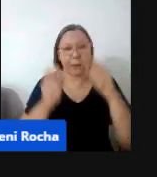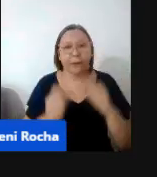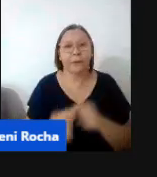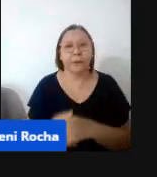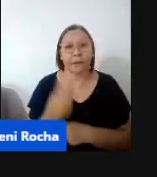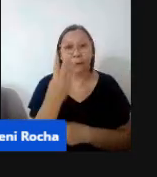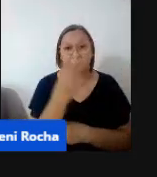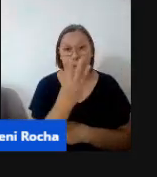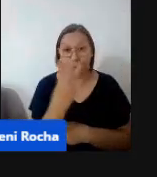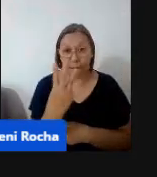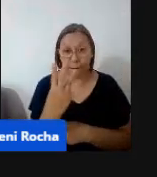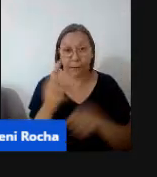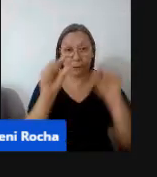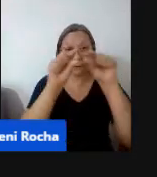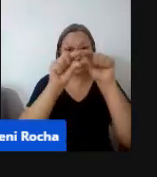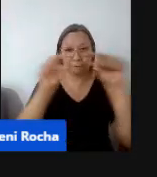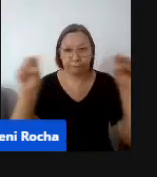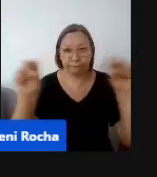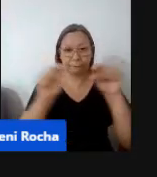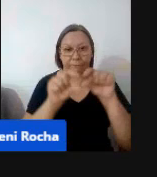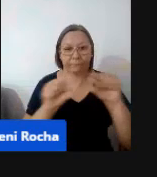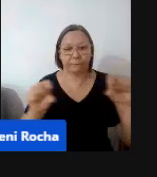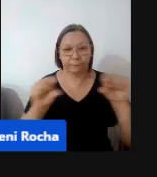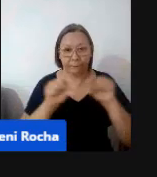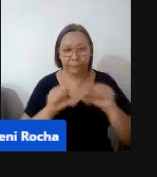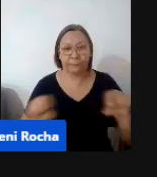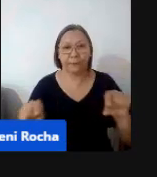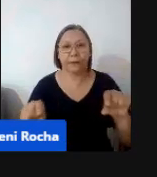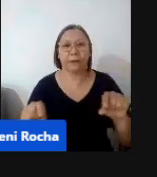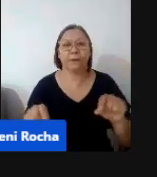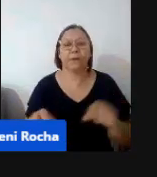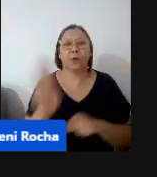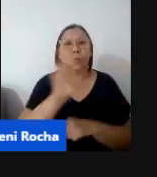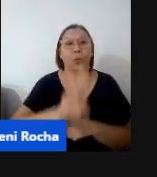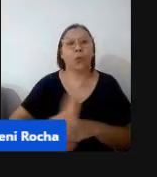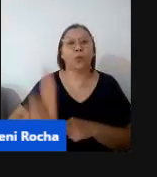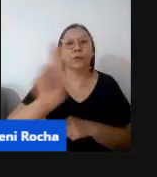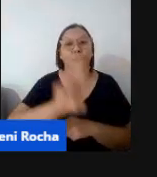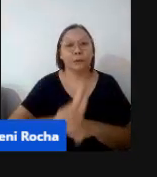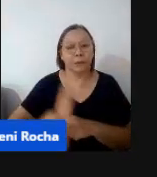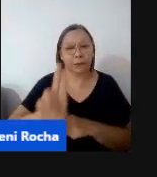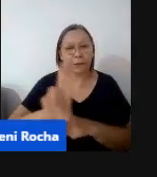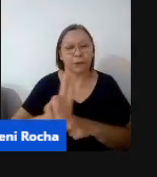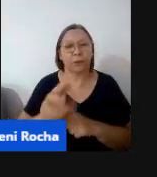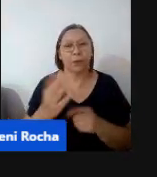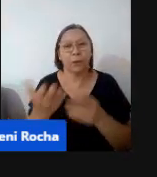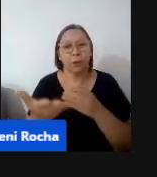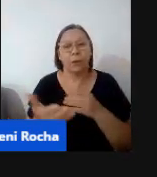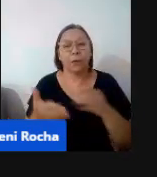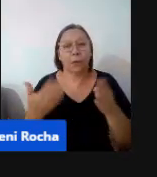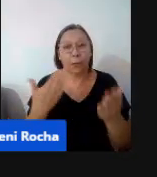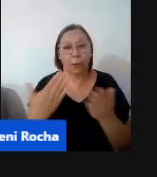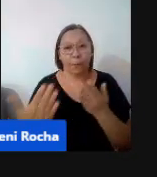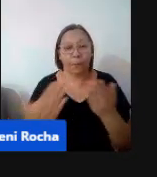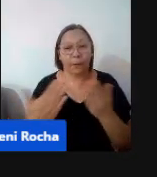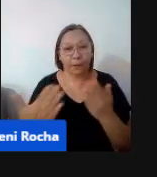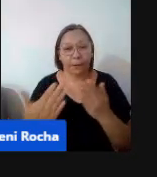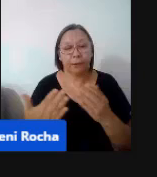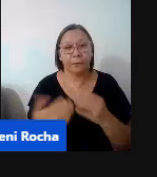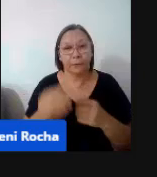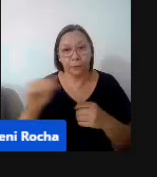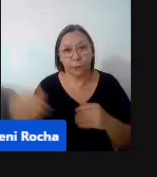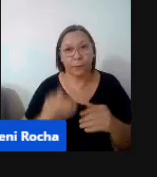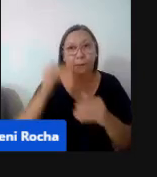frases utilizando o comparativo de superioridade, igualdade e